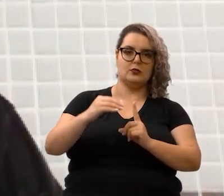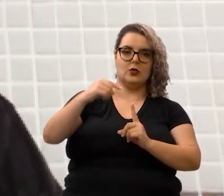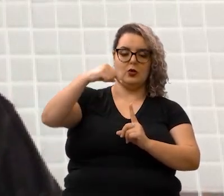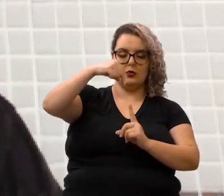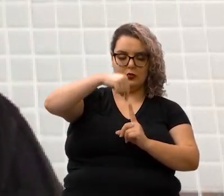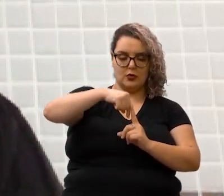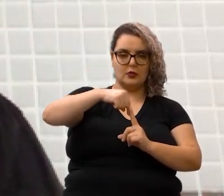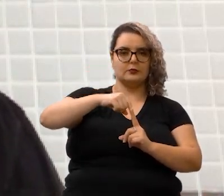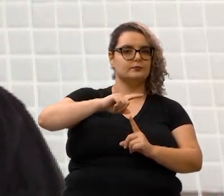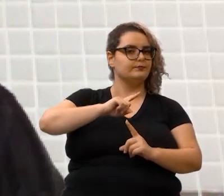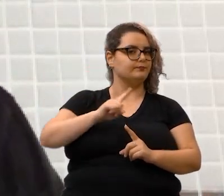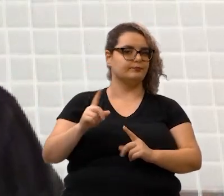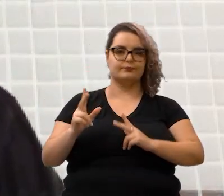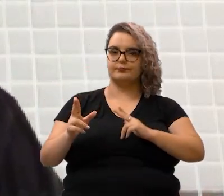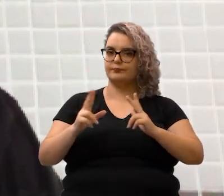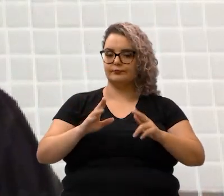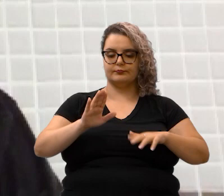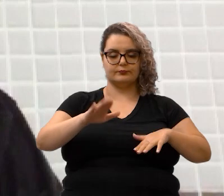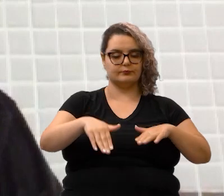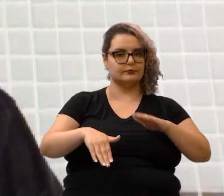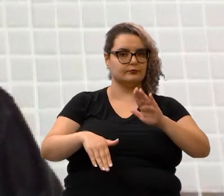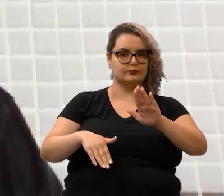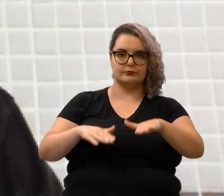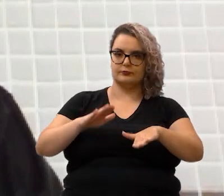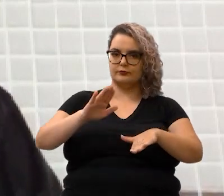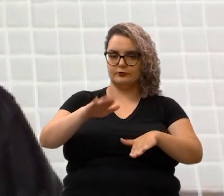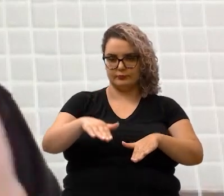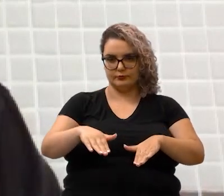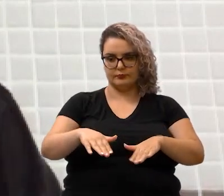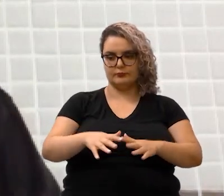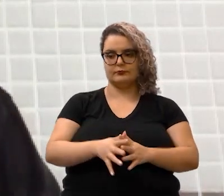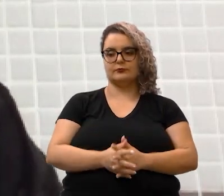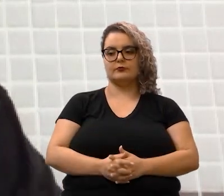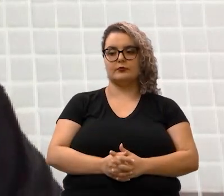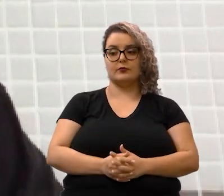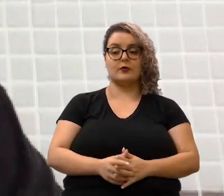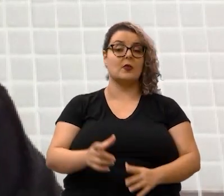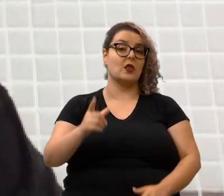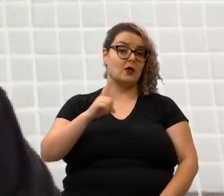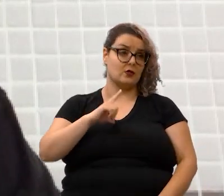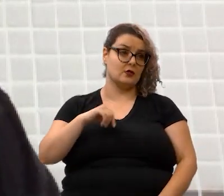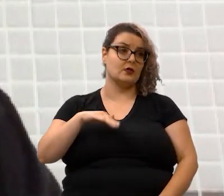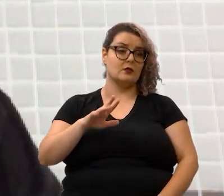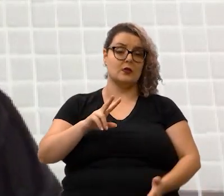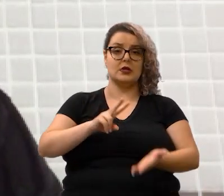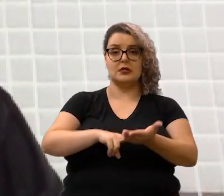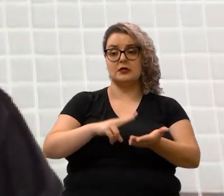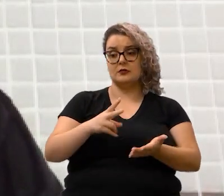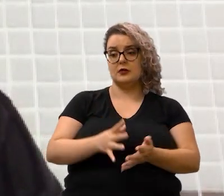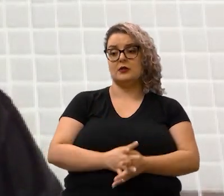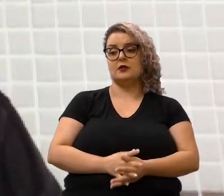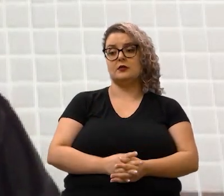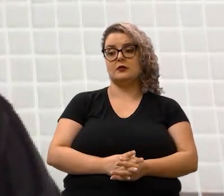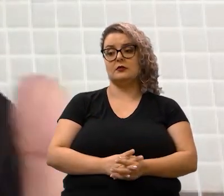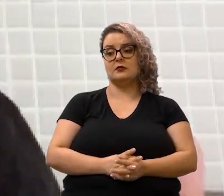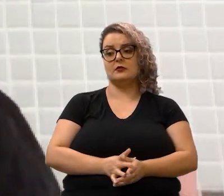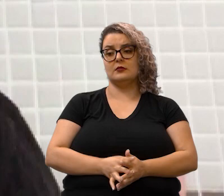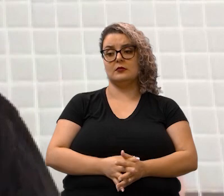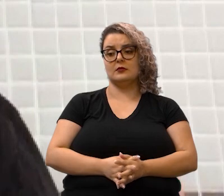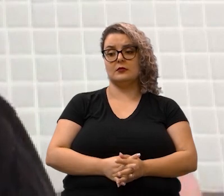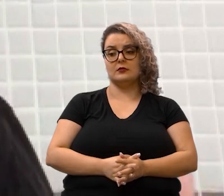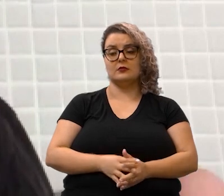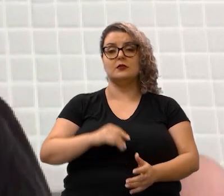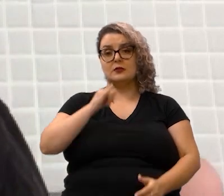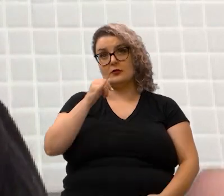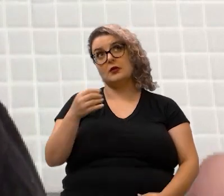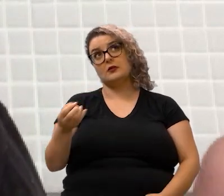a marcha não é igual a uma paciente sem prótese. Então, tem mais essa vantagem.